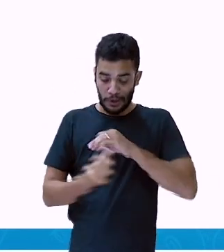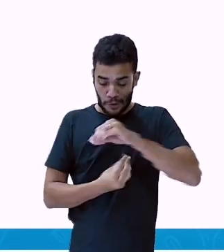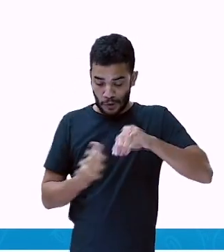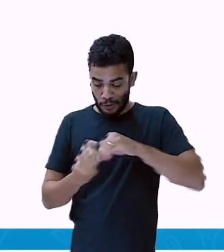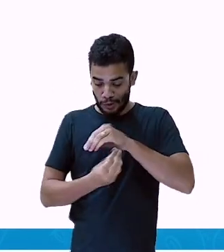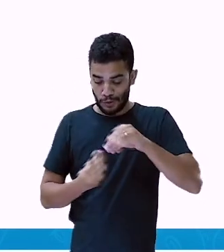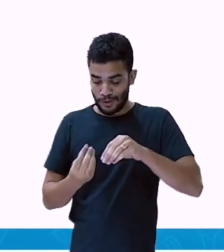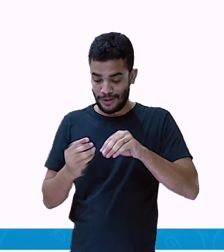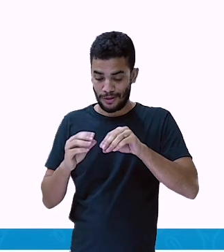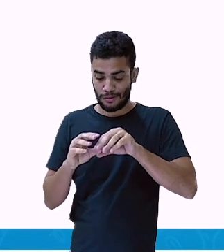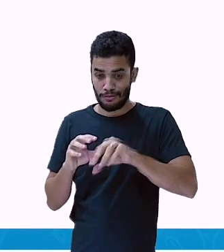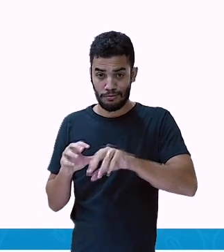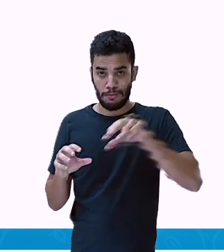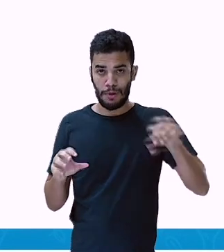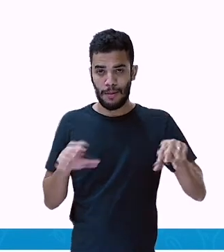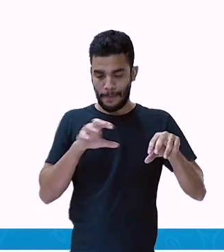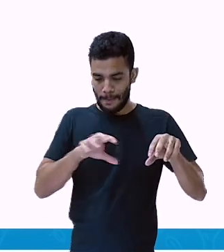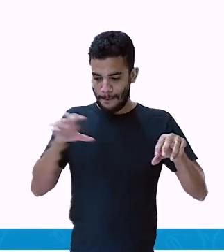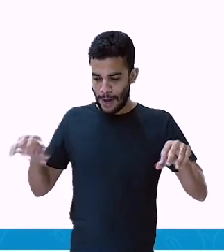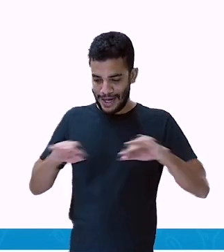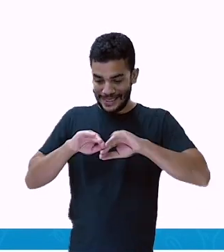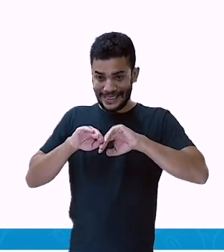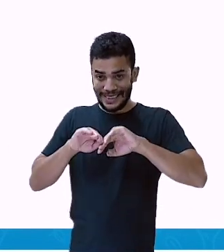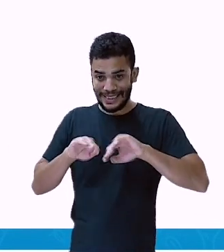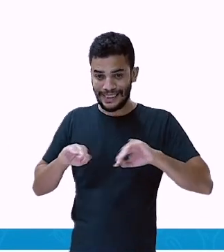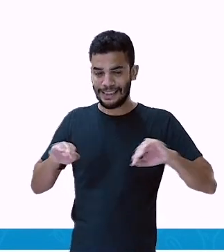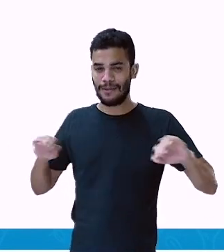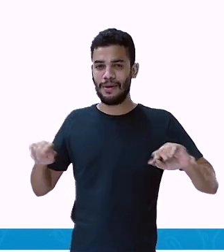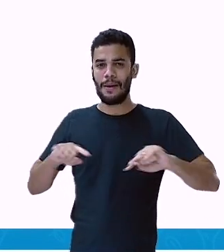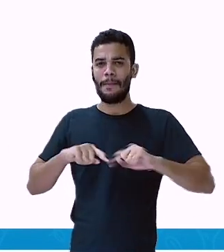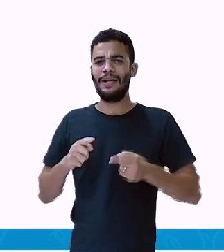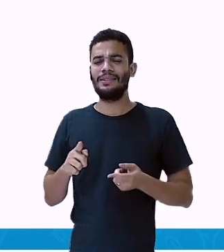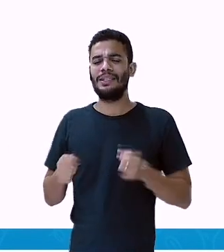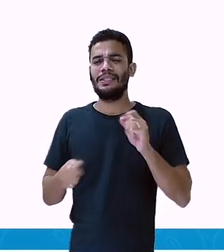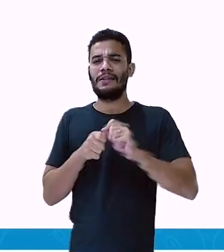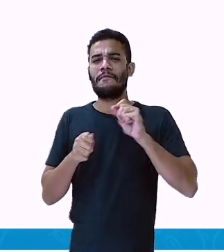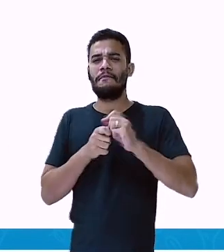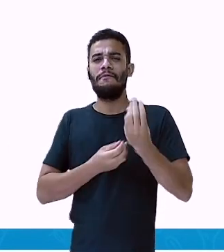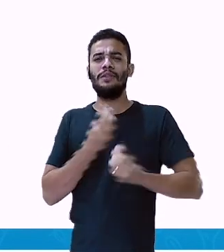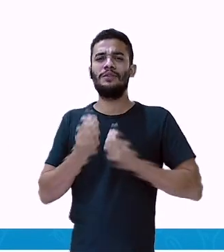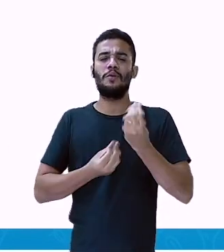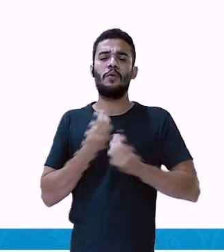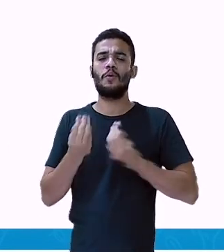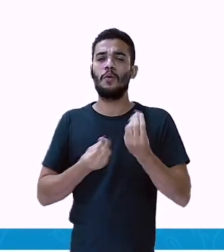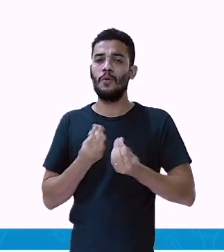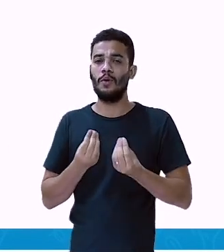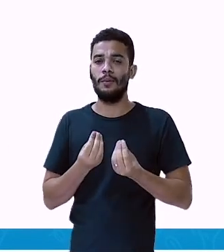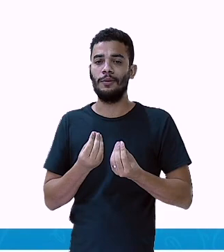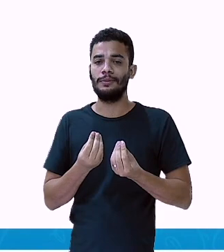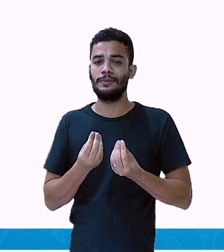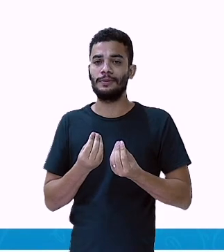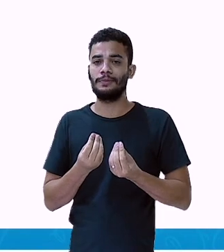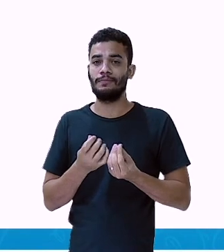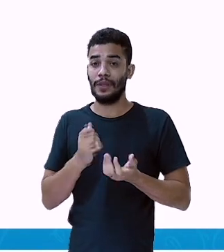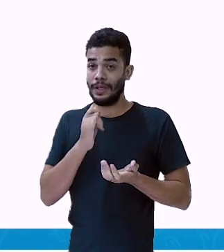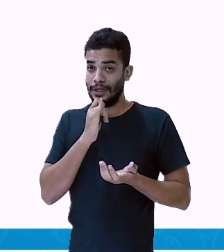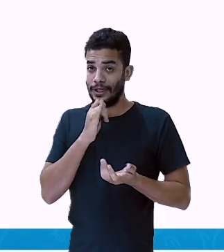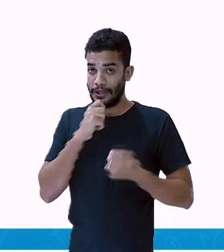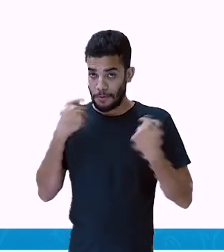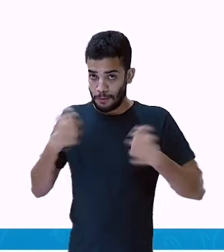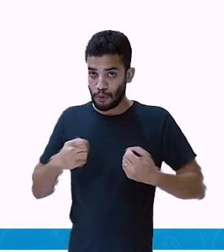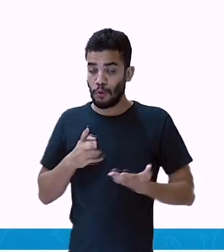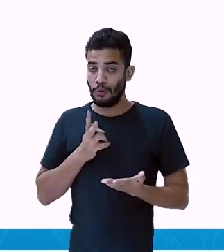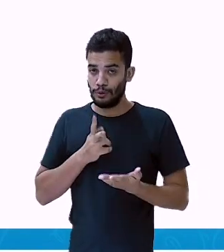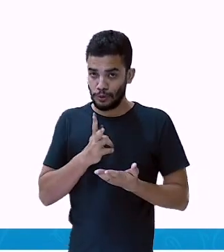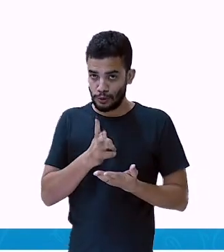E você vai saber como isto acontece. Para isso, basta você